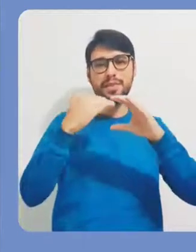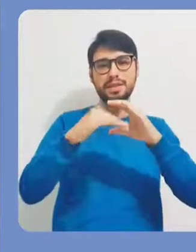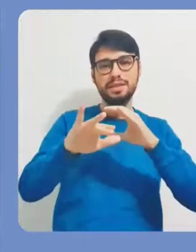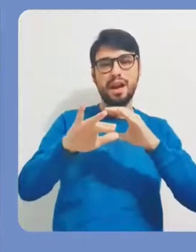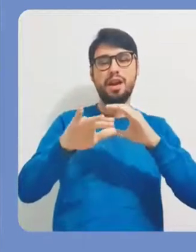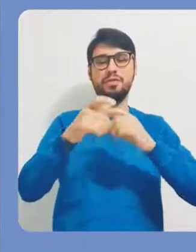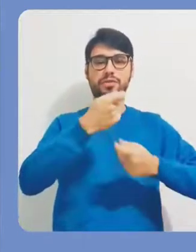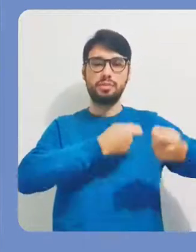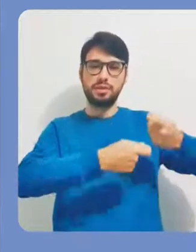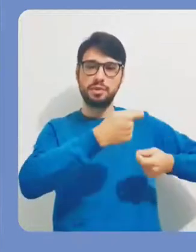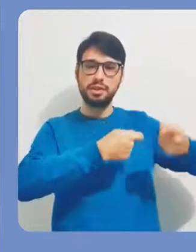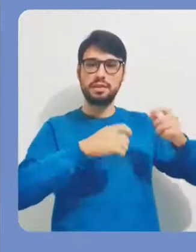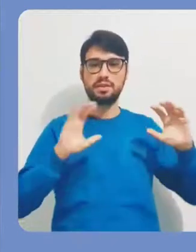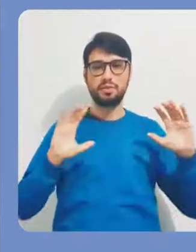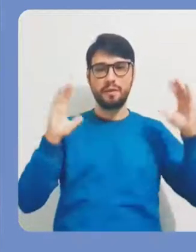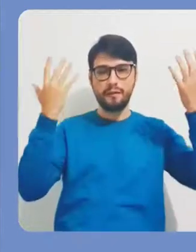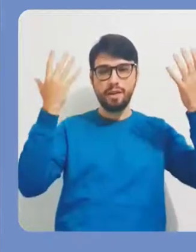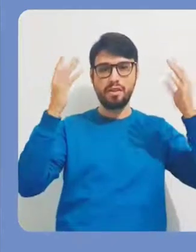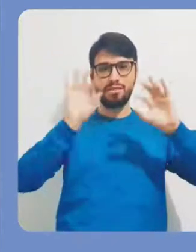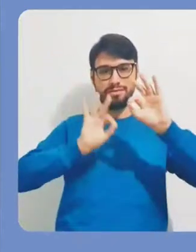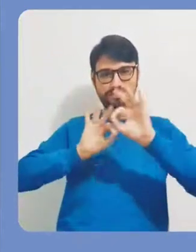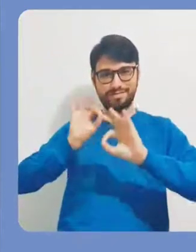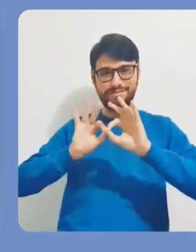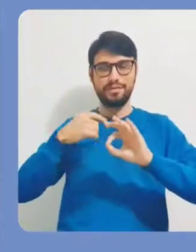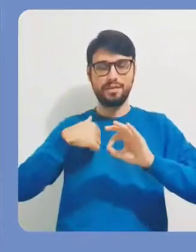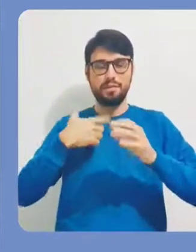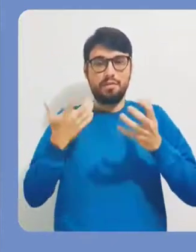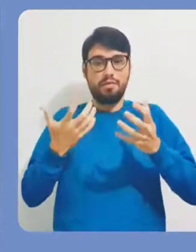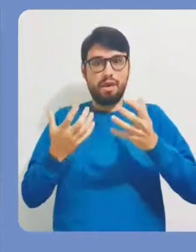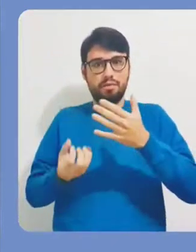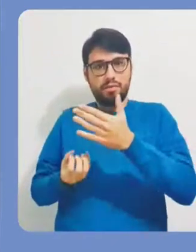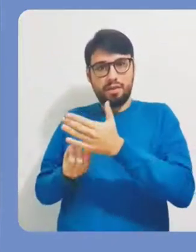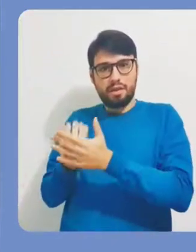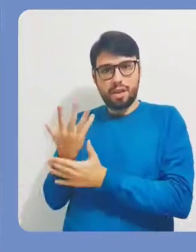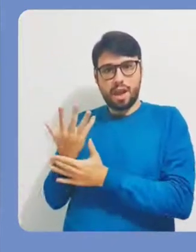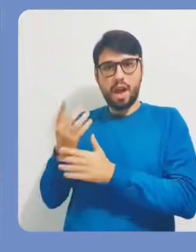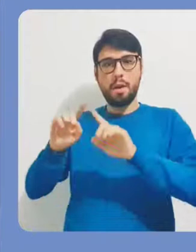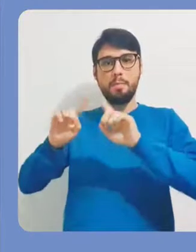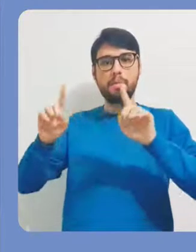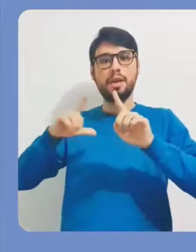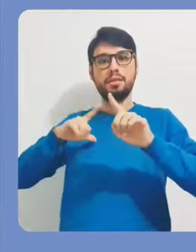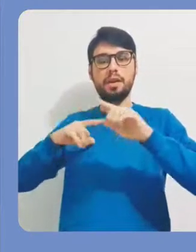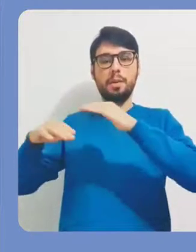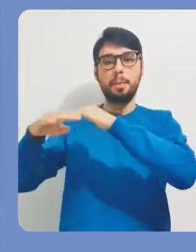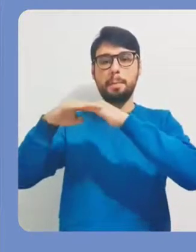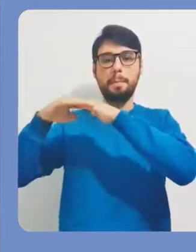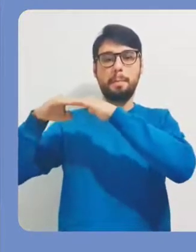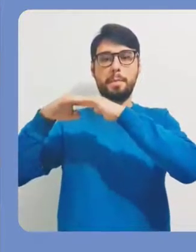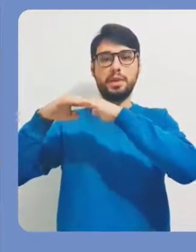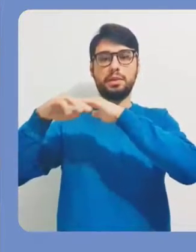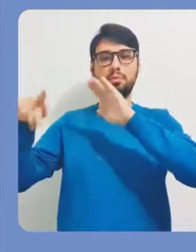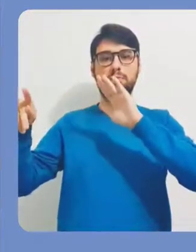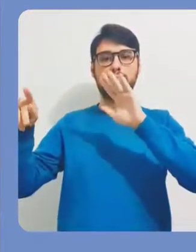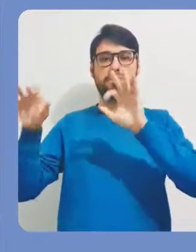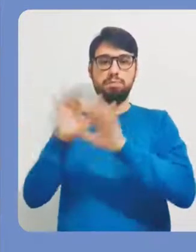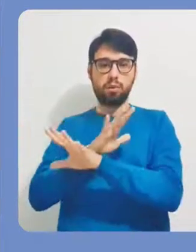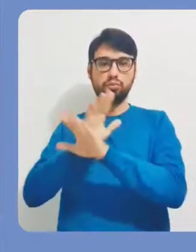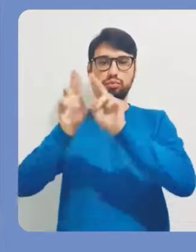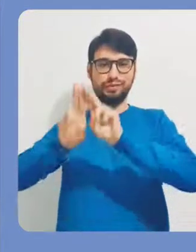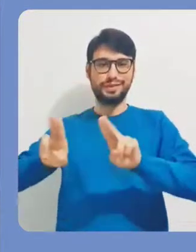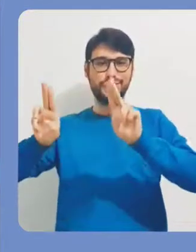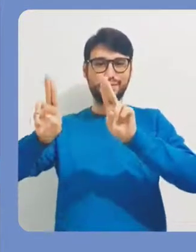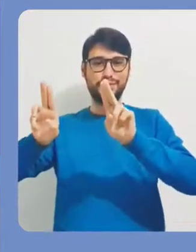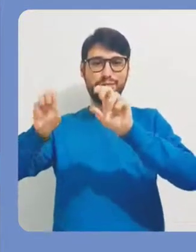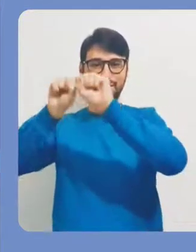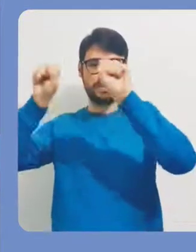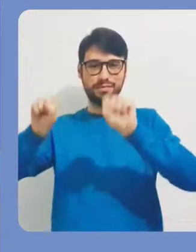para os organizadores do evento. Então, eu vou criar esse formulário a partir já de um formulário padrão disponível no sistema Páginas